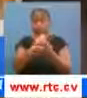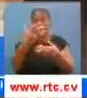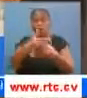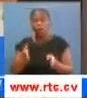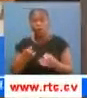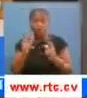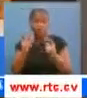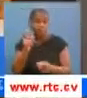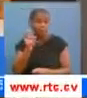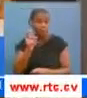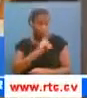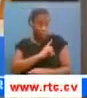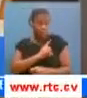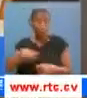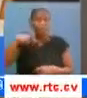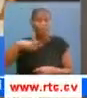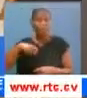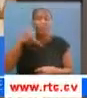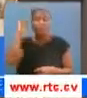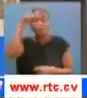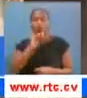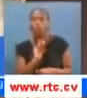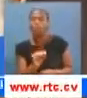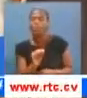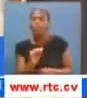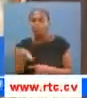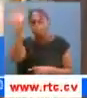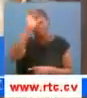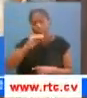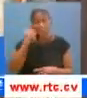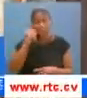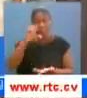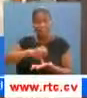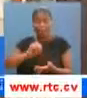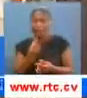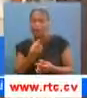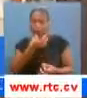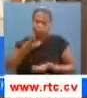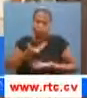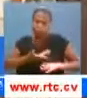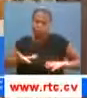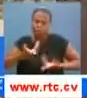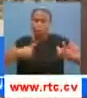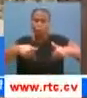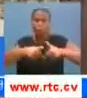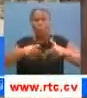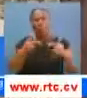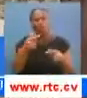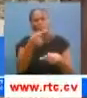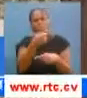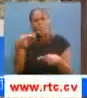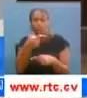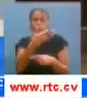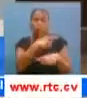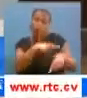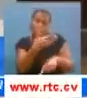de emergência, o Presidente da República convoca o Governador do Banco Central para um pequeno meeting, uma reunião com menos de uma hora